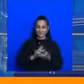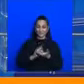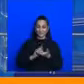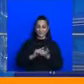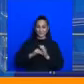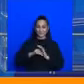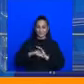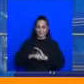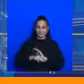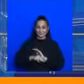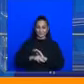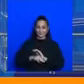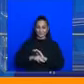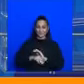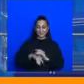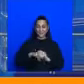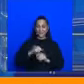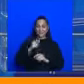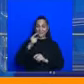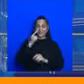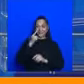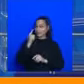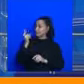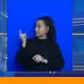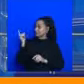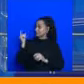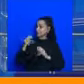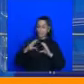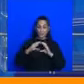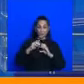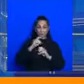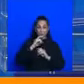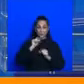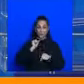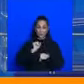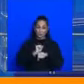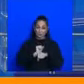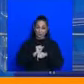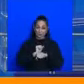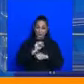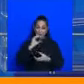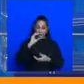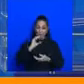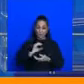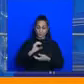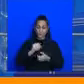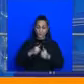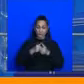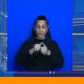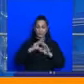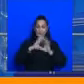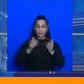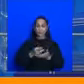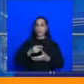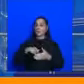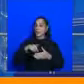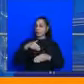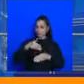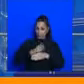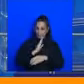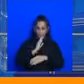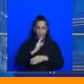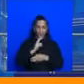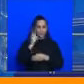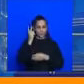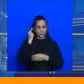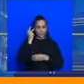2441 da Lotomania. A bola verde, a dezena 03, ficou ali parada na base do globo, segue válida normalmente.